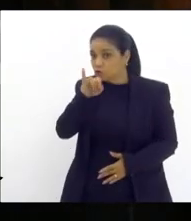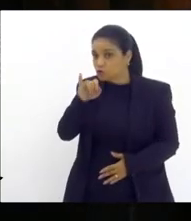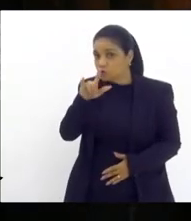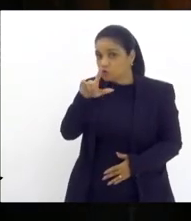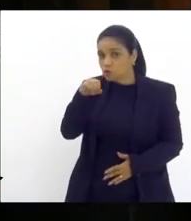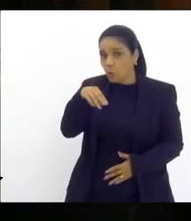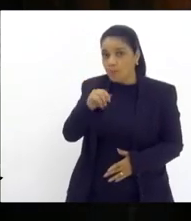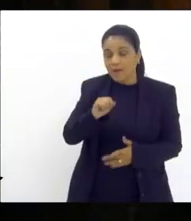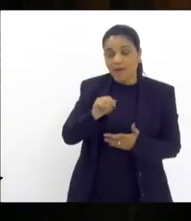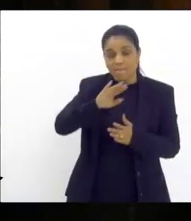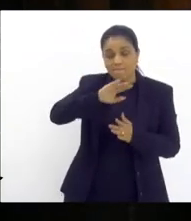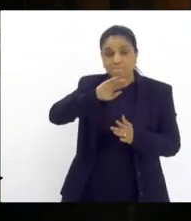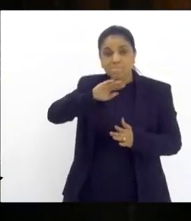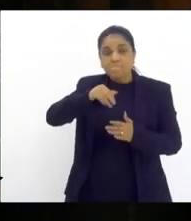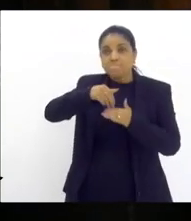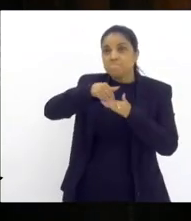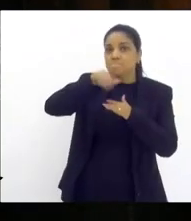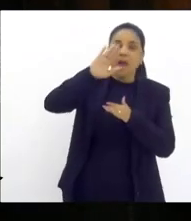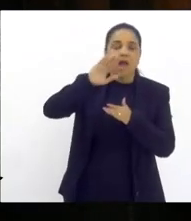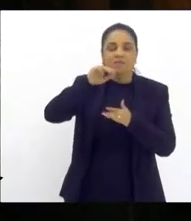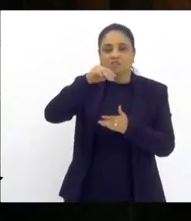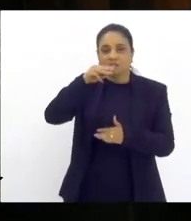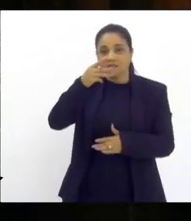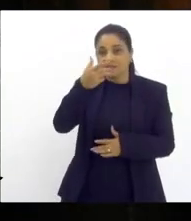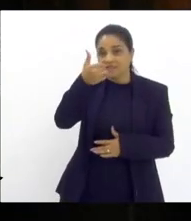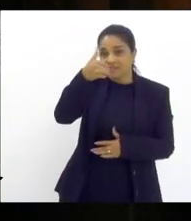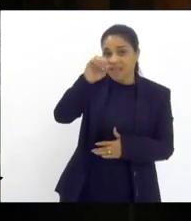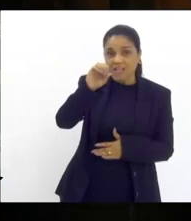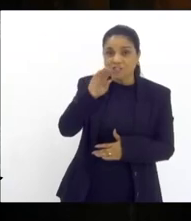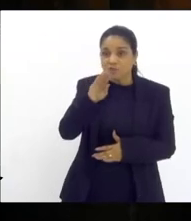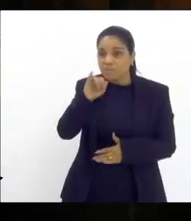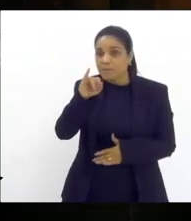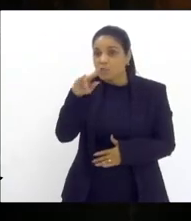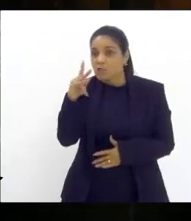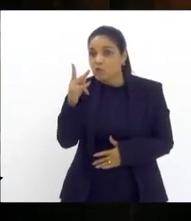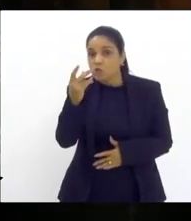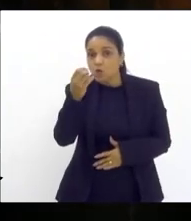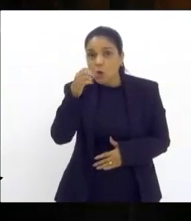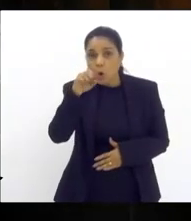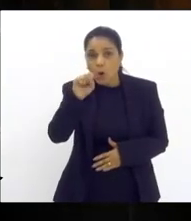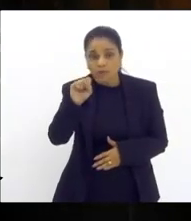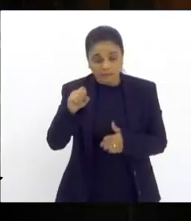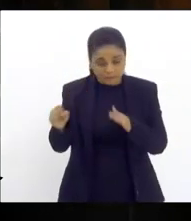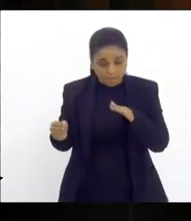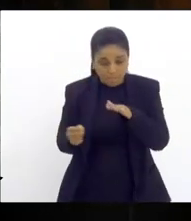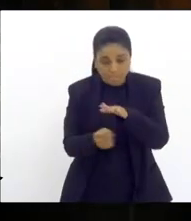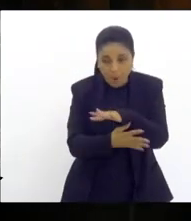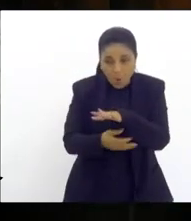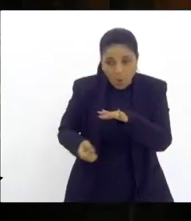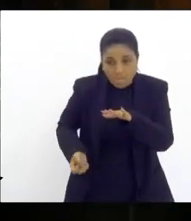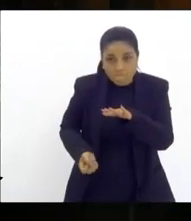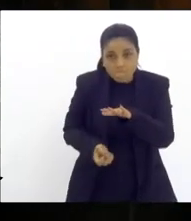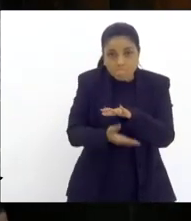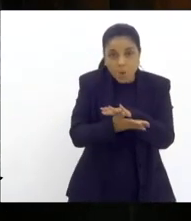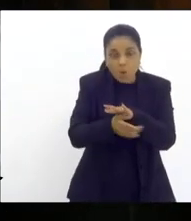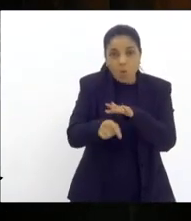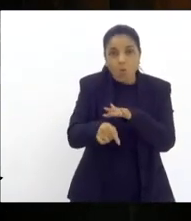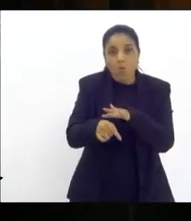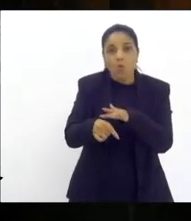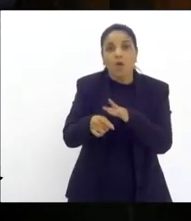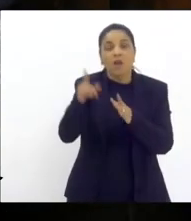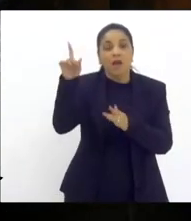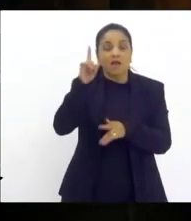10 bilhões de reais e é considerado pelo departamento de justiça dos Estados Unidos